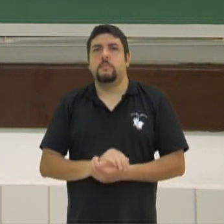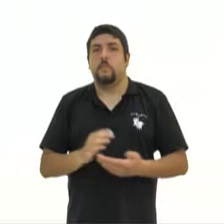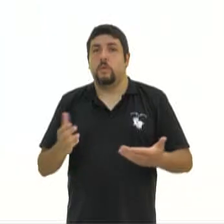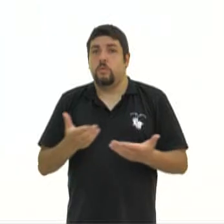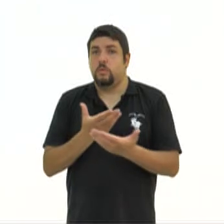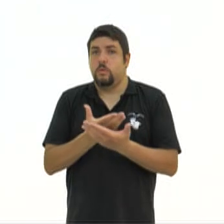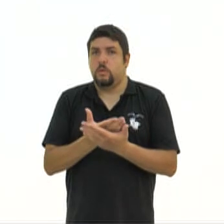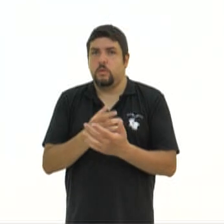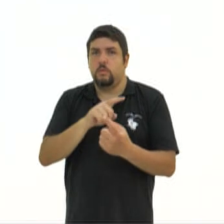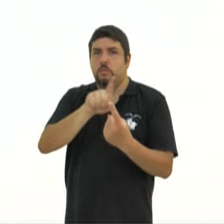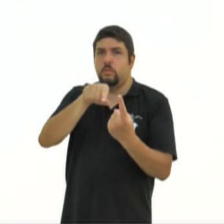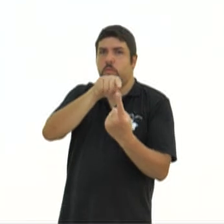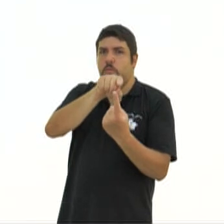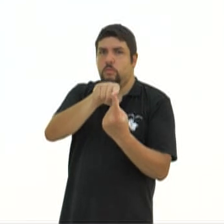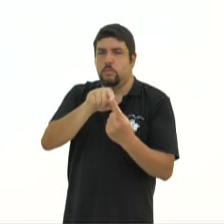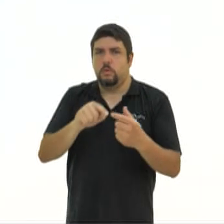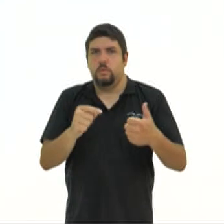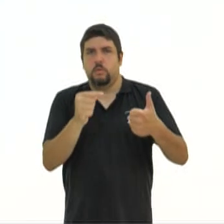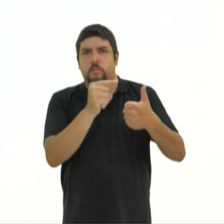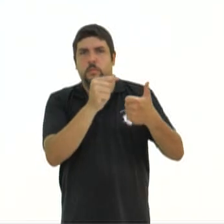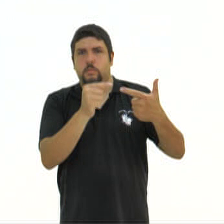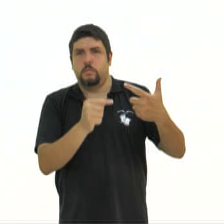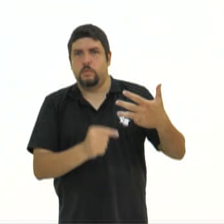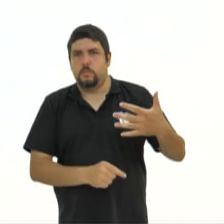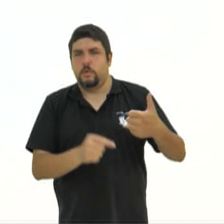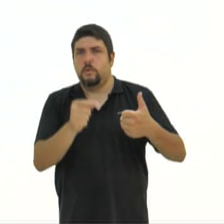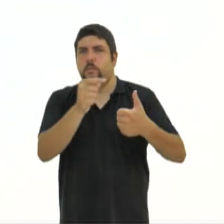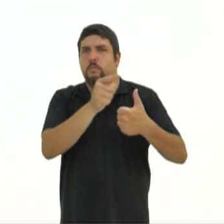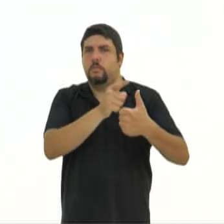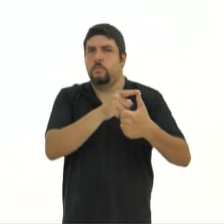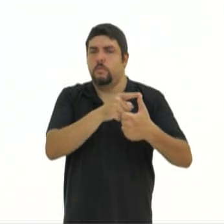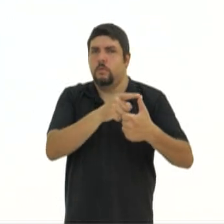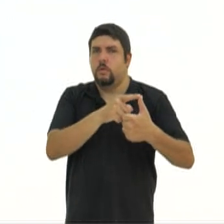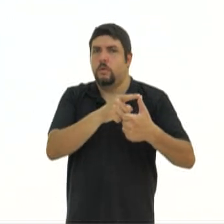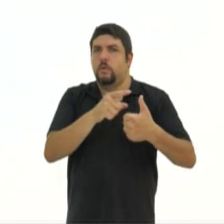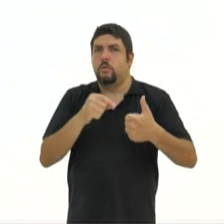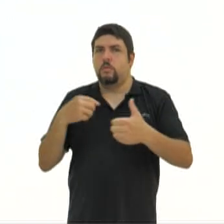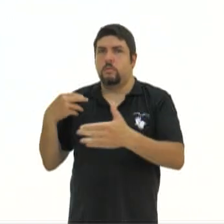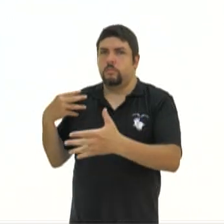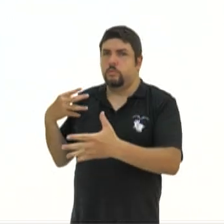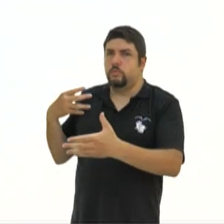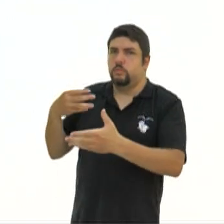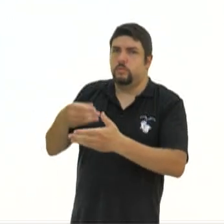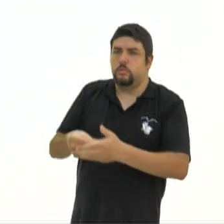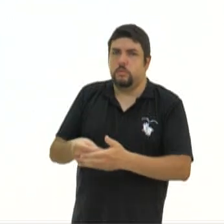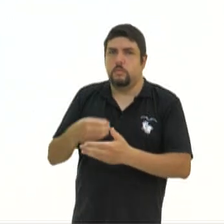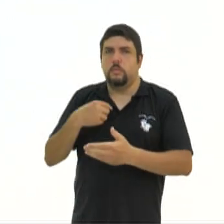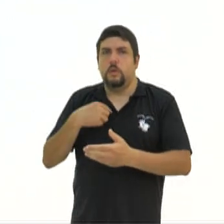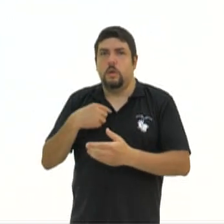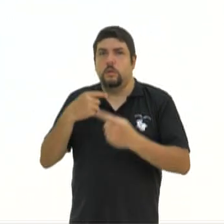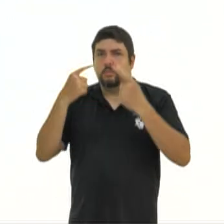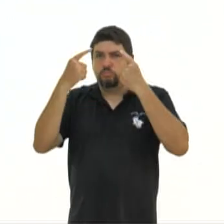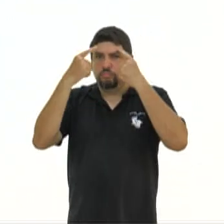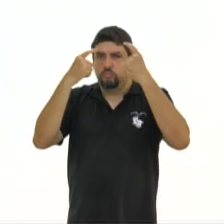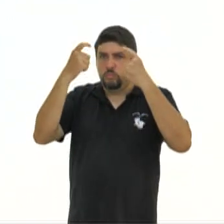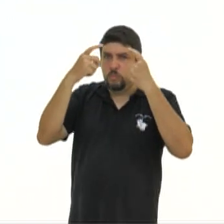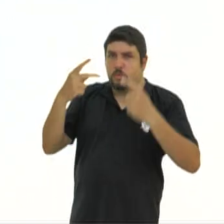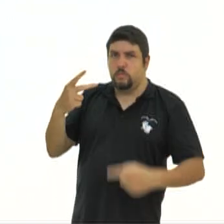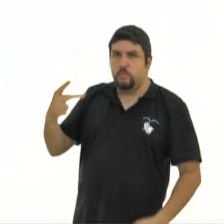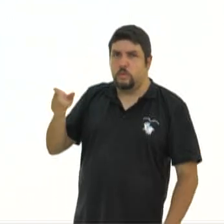aula, basicamente, retomar os conceitos e ideias fundamentais de René Descartes, apresentar